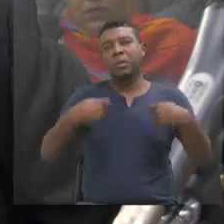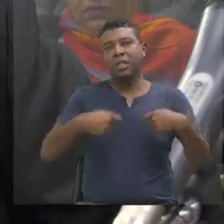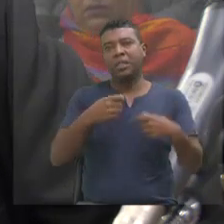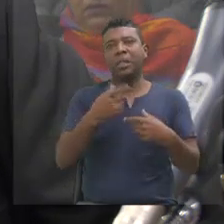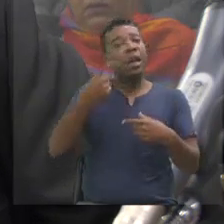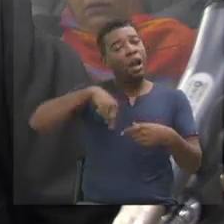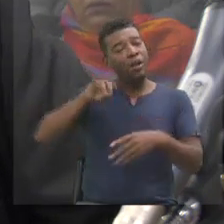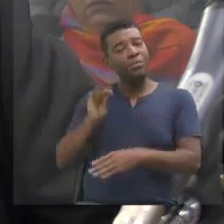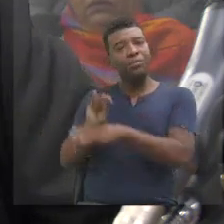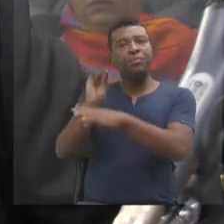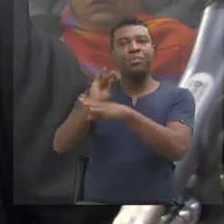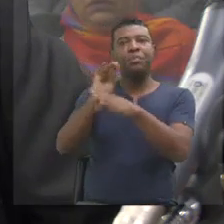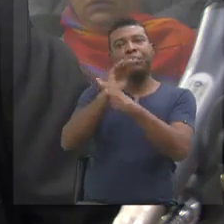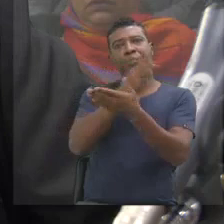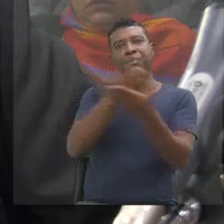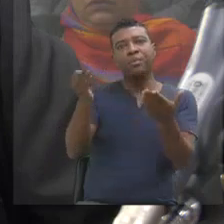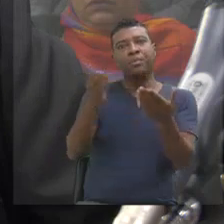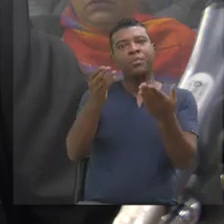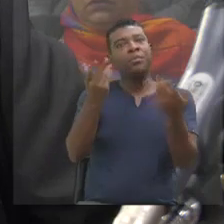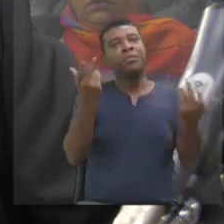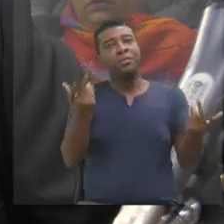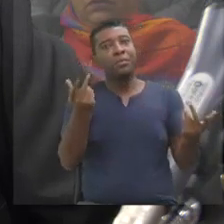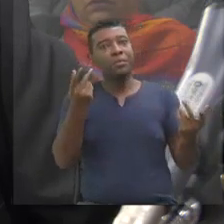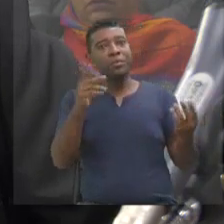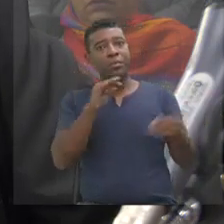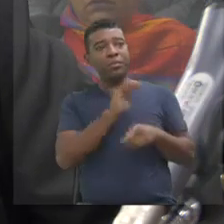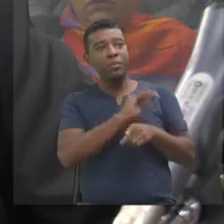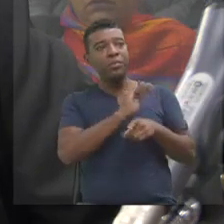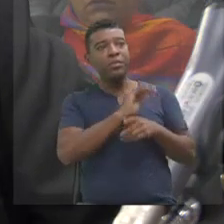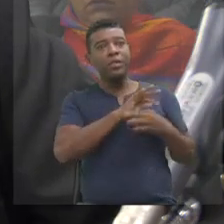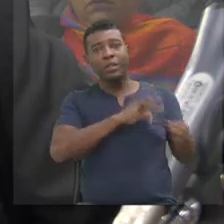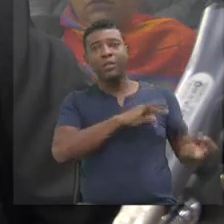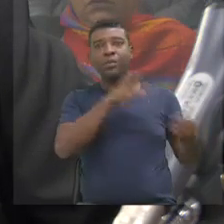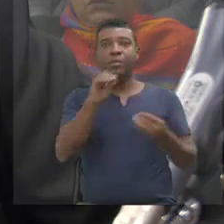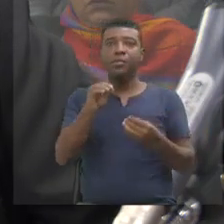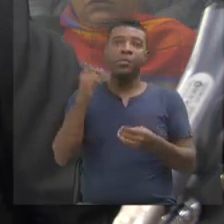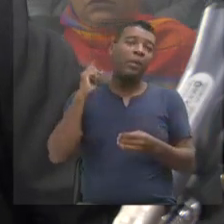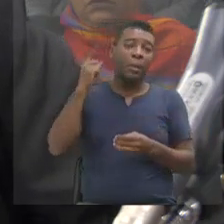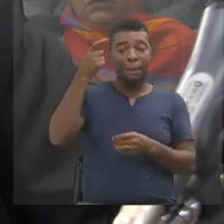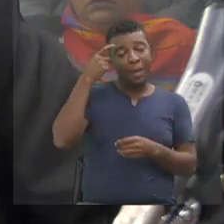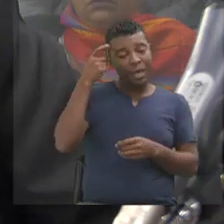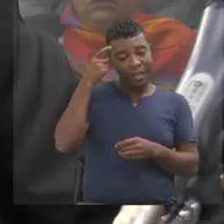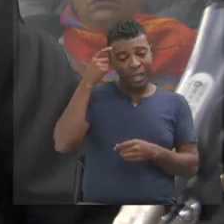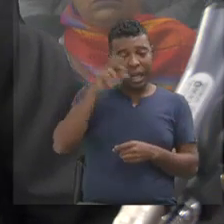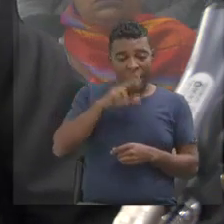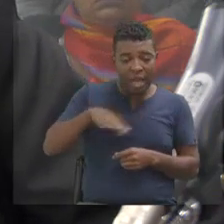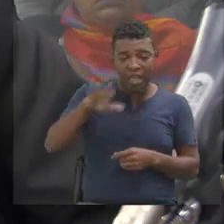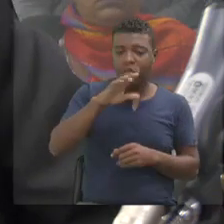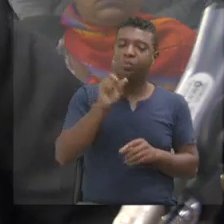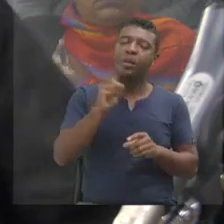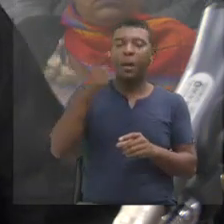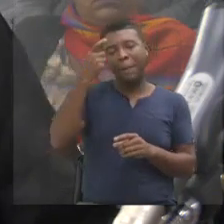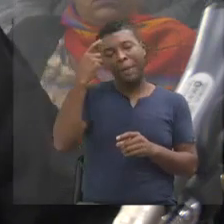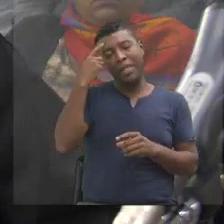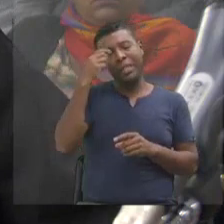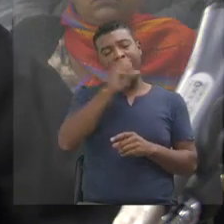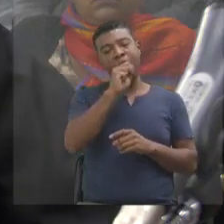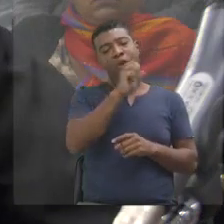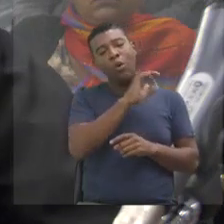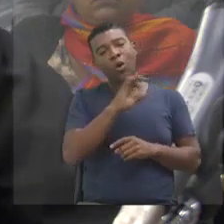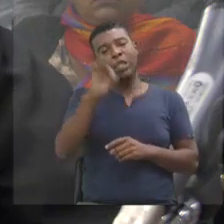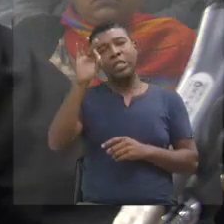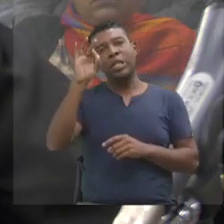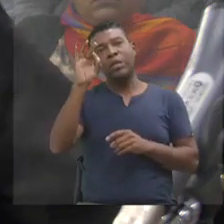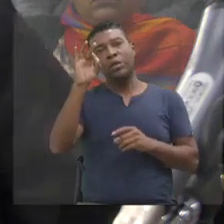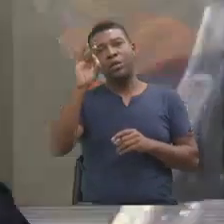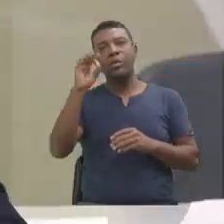e de vocês como todos falou nós não temos que pensar na região nós temos que pensar em Minas todos os 800 municípios então agradeço imensamente